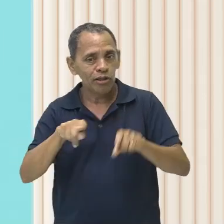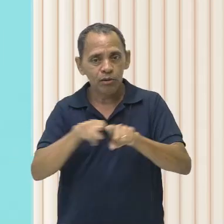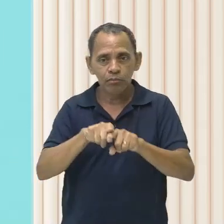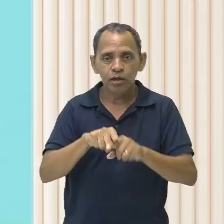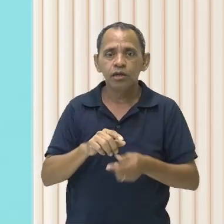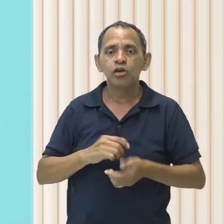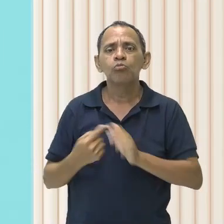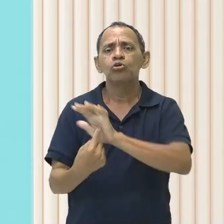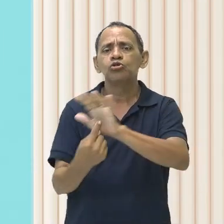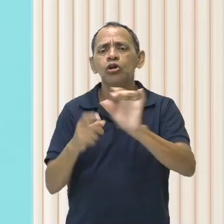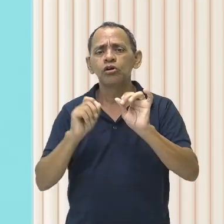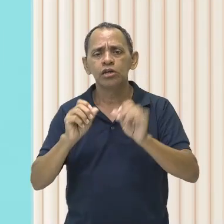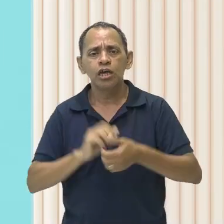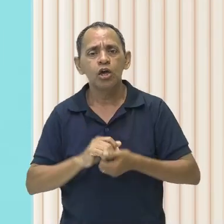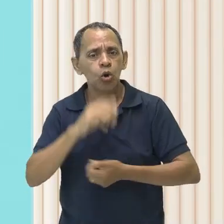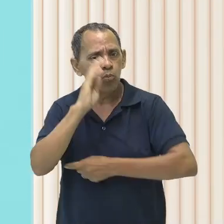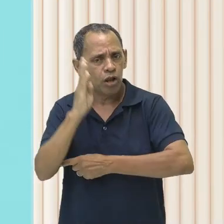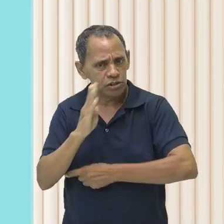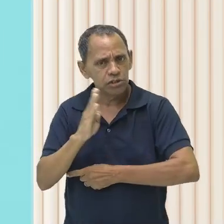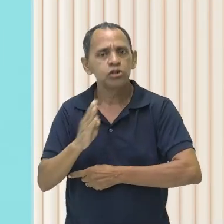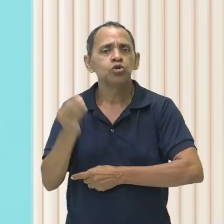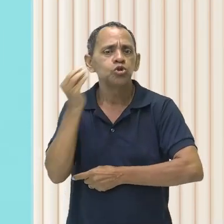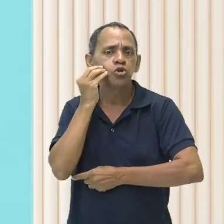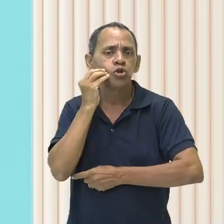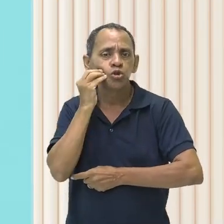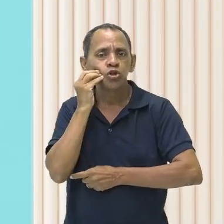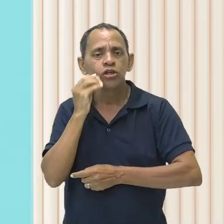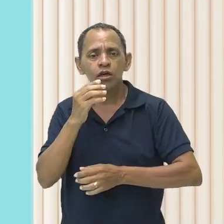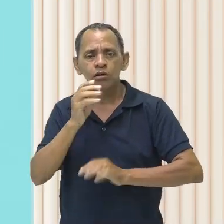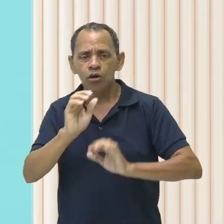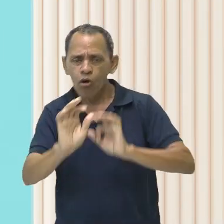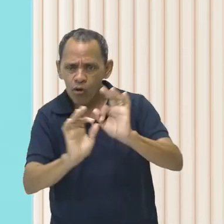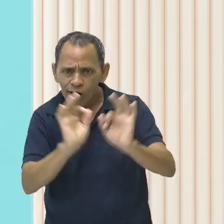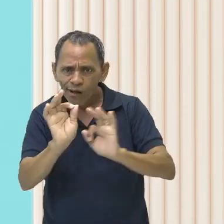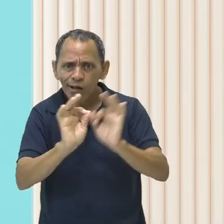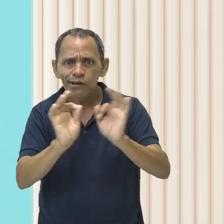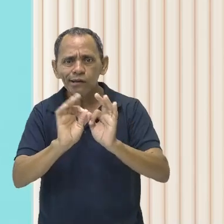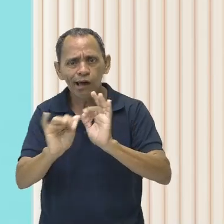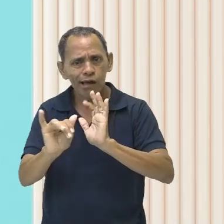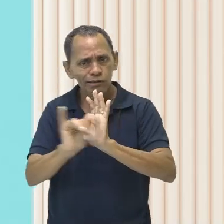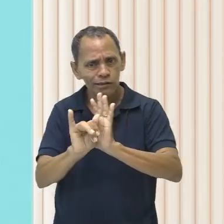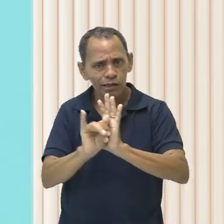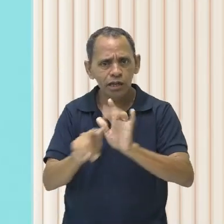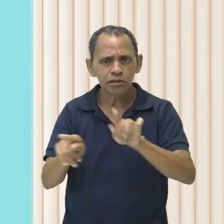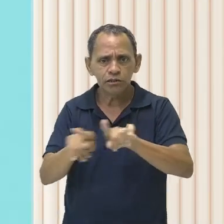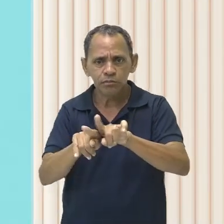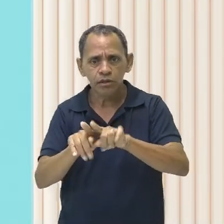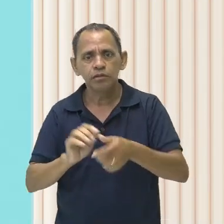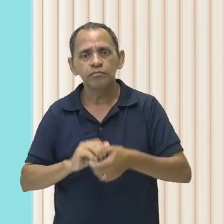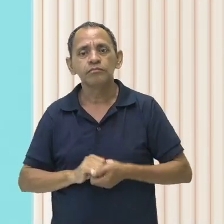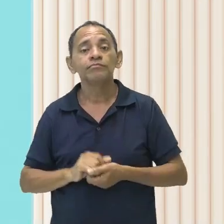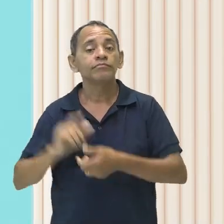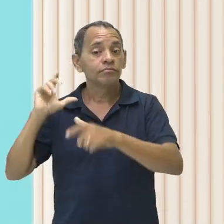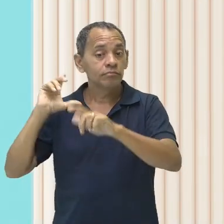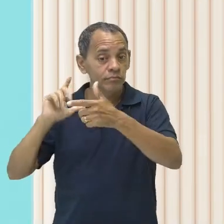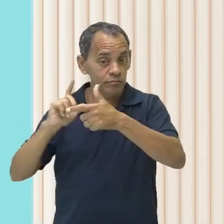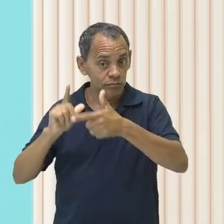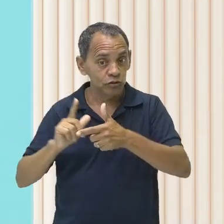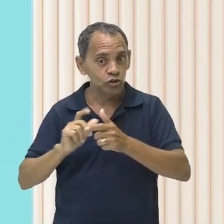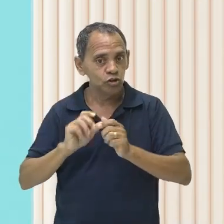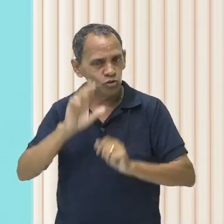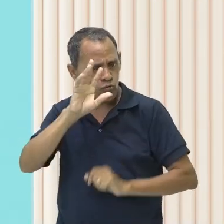Então, vem que a gente vem tentando construir a nossa identidade. E aí, aqui no modernismo, vem ainda mais forte, né?